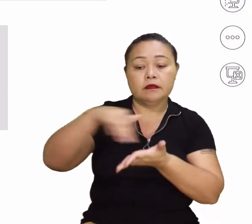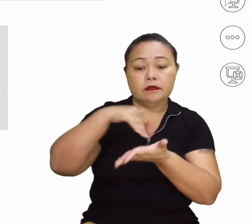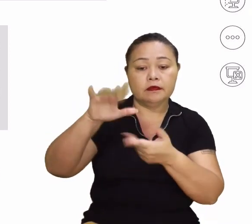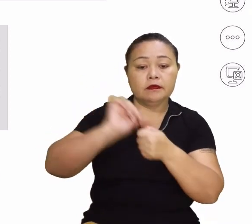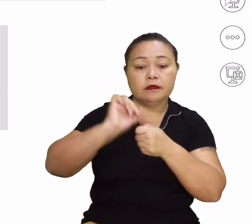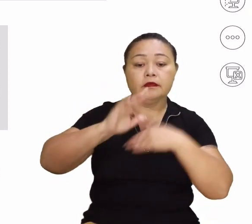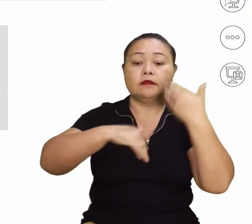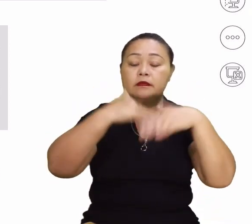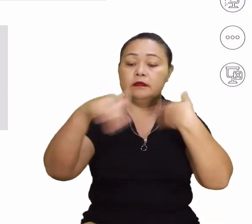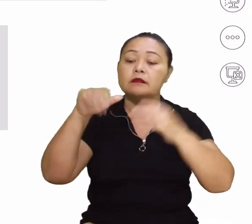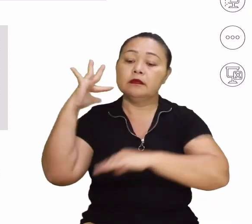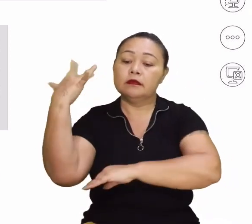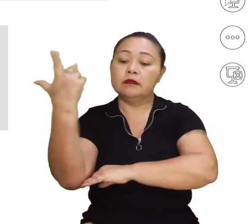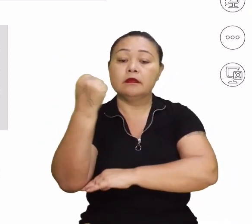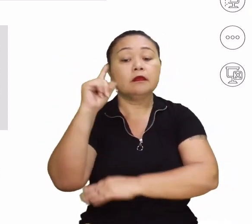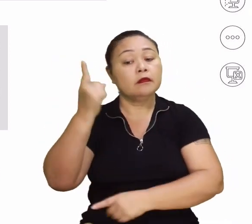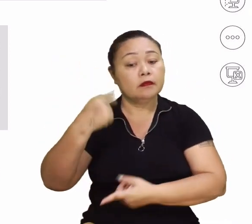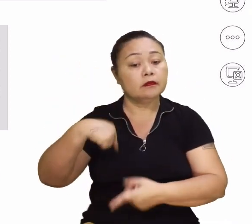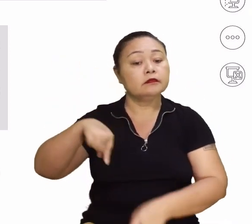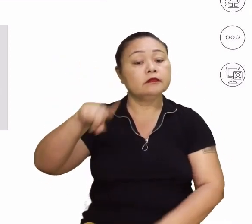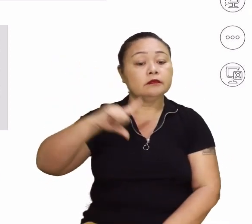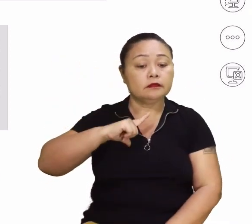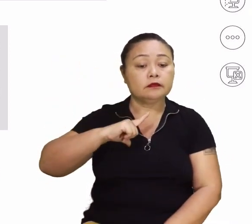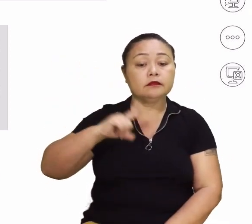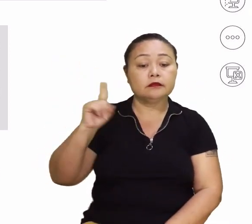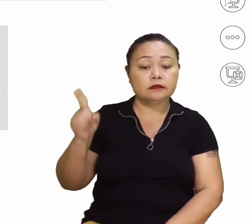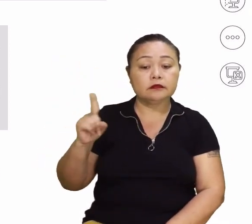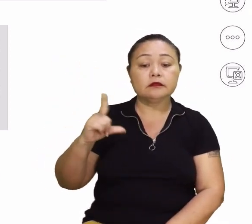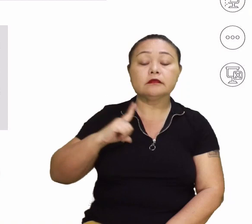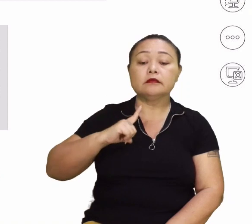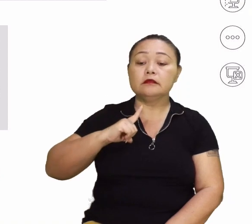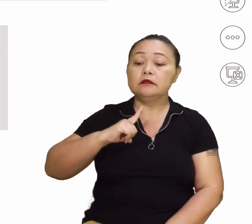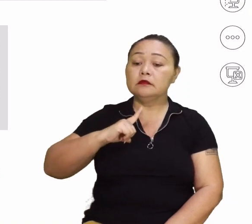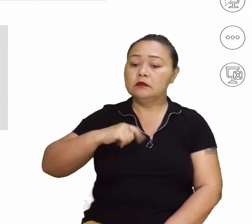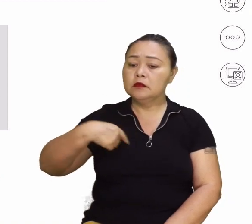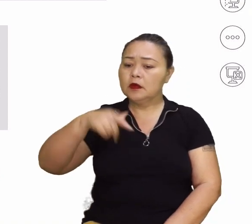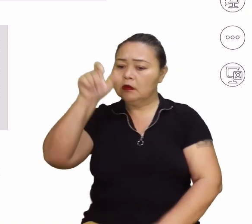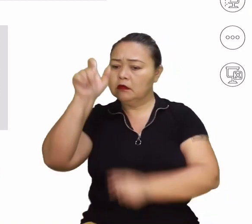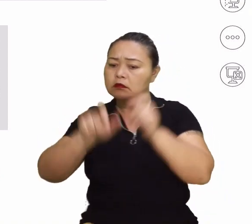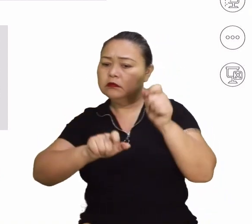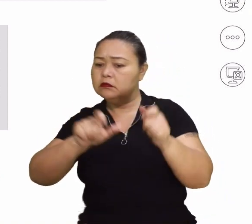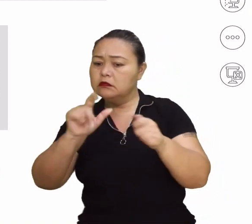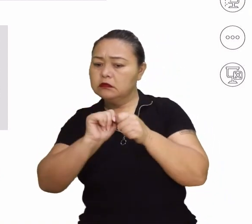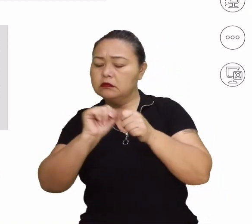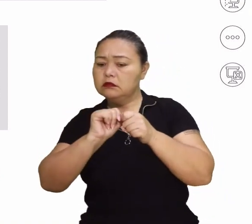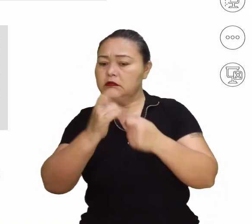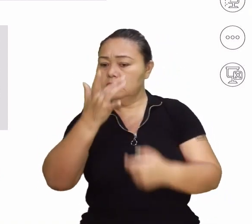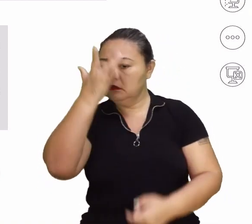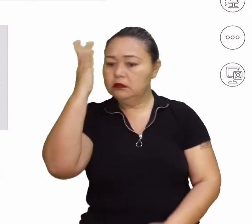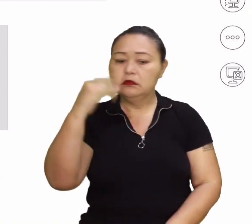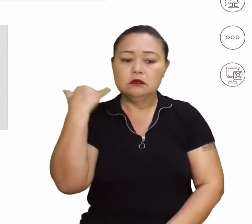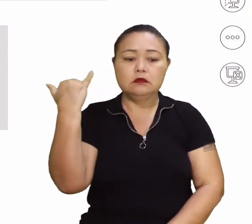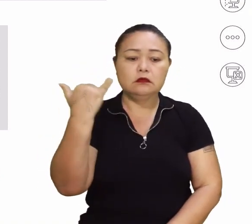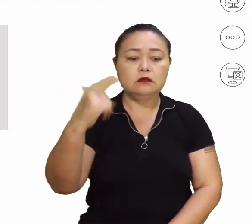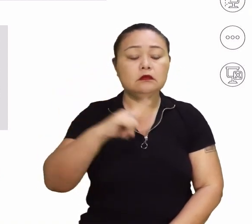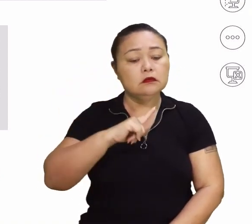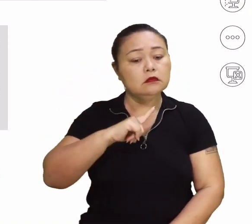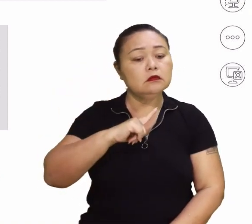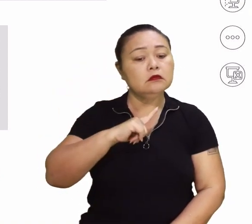Desenvolvimento Ambiental. Por outro lado, reclama a atenção de autoridades à situação social. Olha